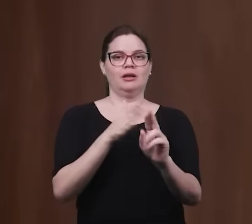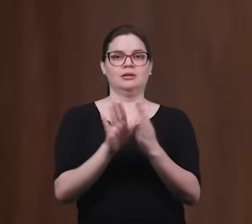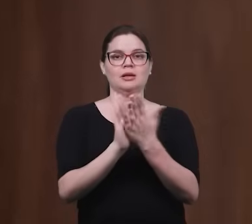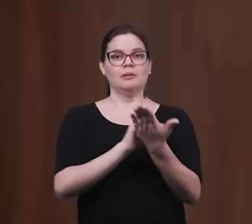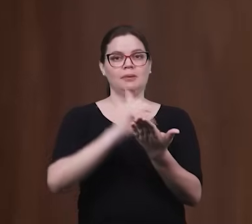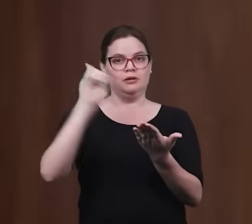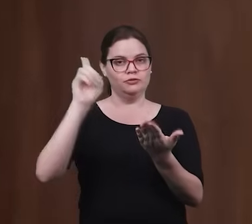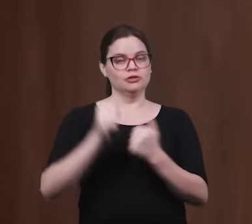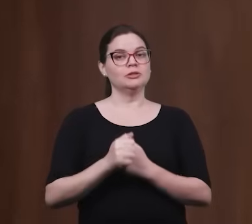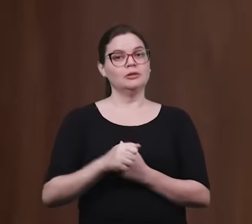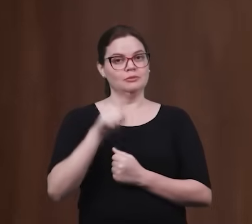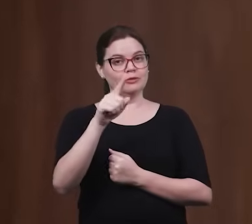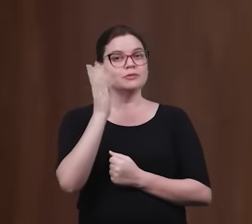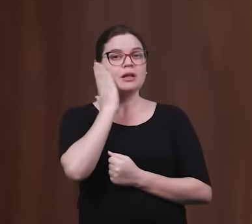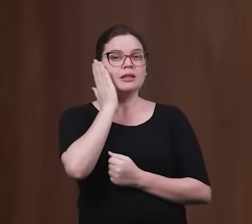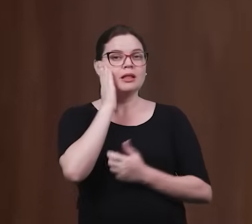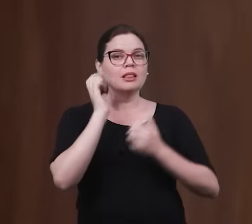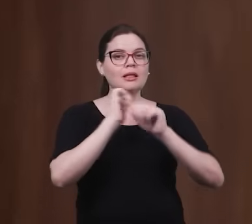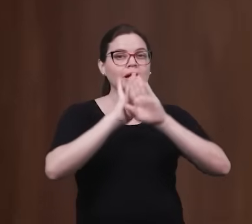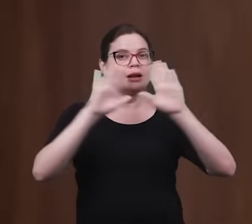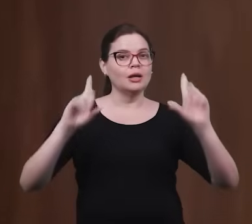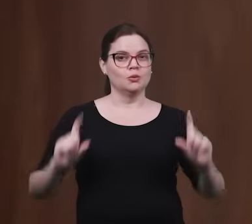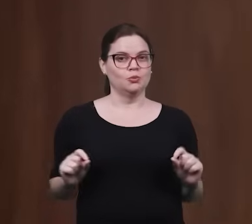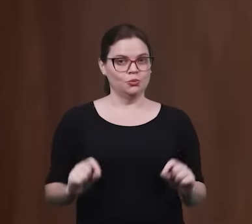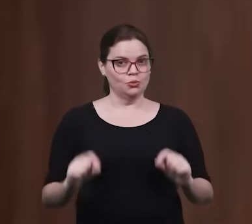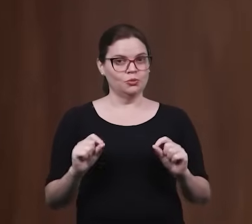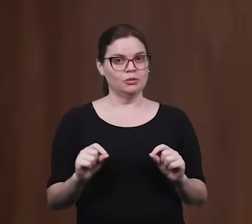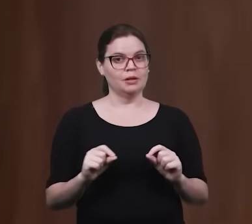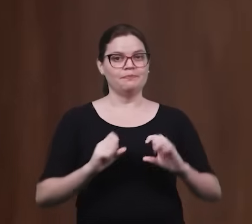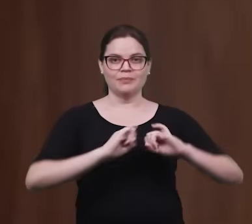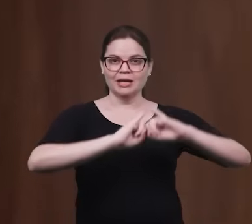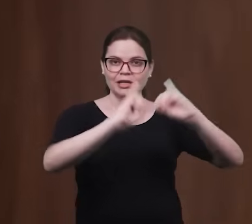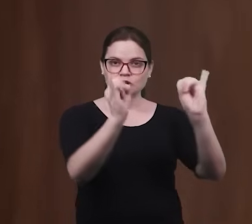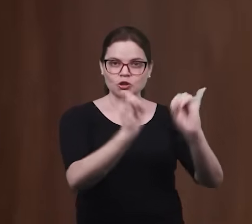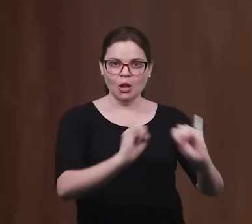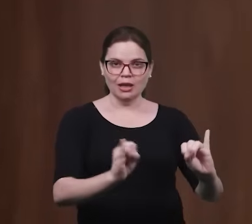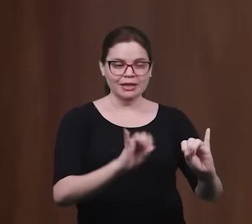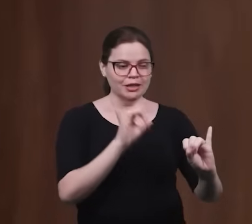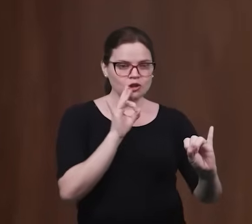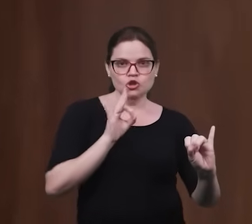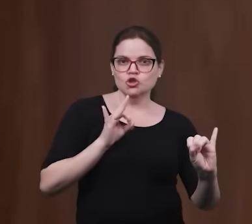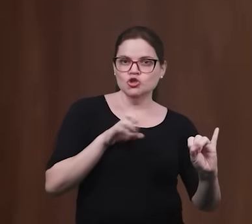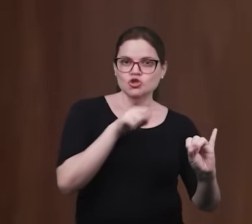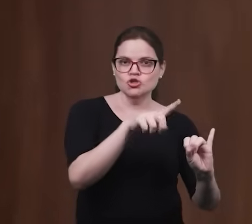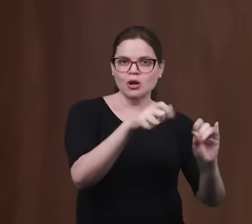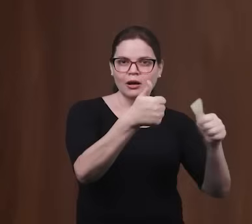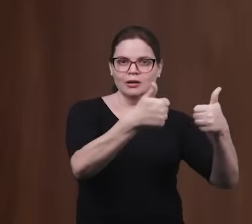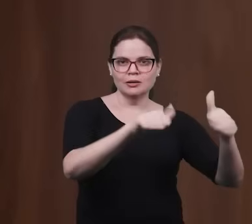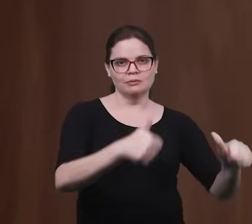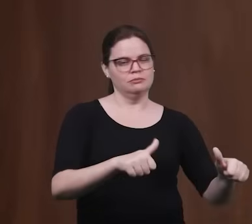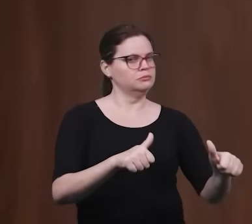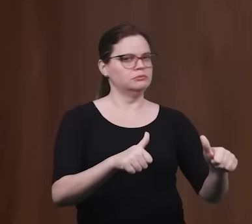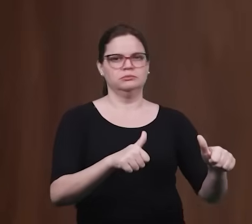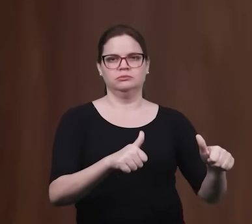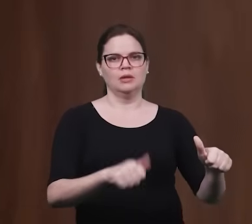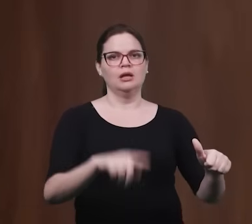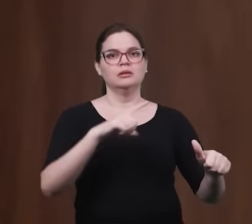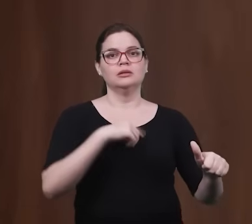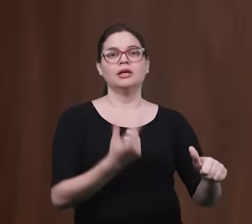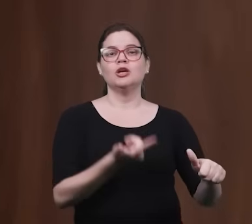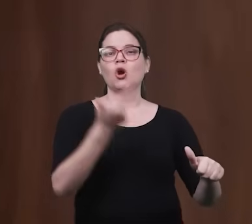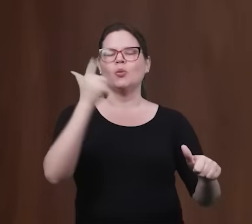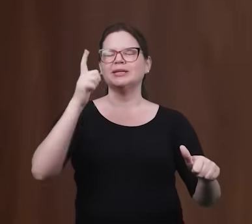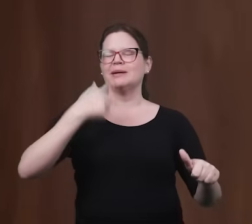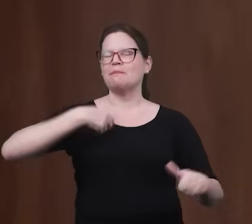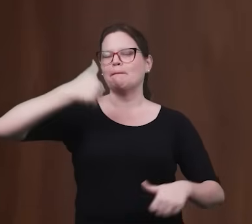baseado na palavra, para mostrar que uma das formas e que a mais veemente é